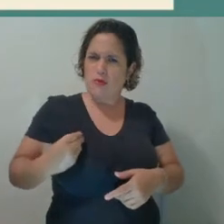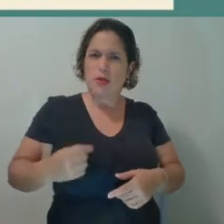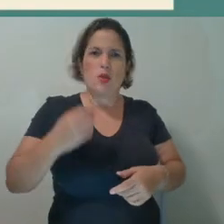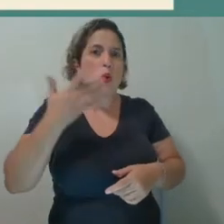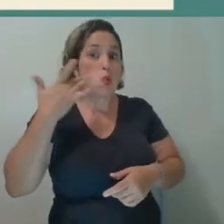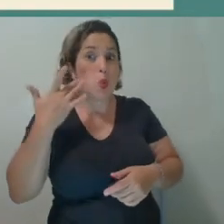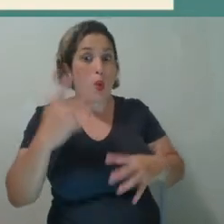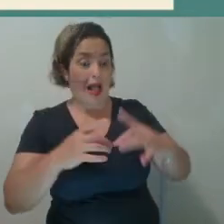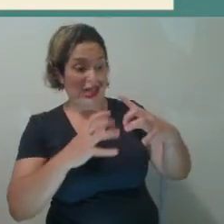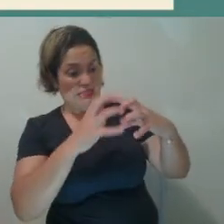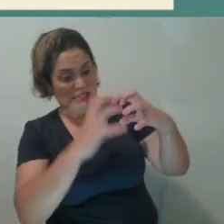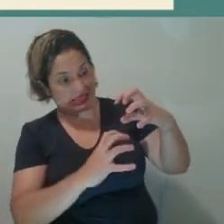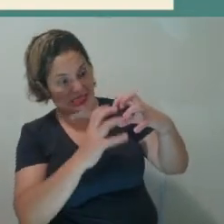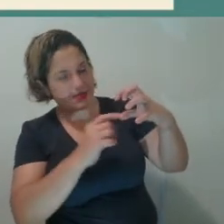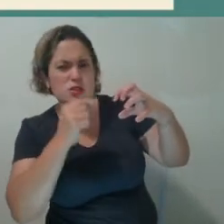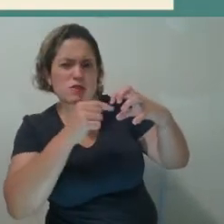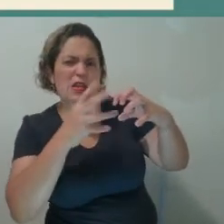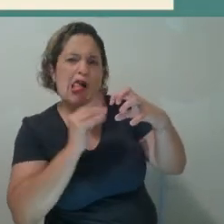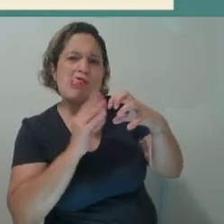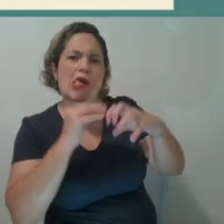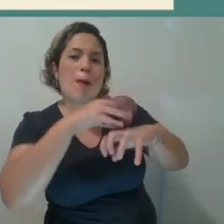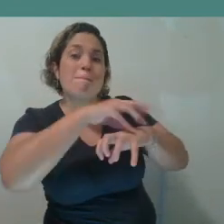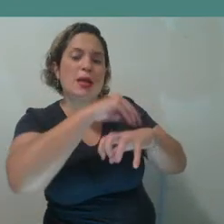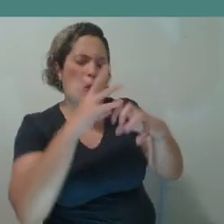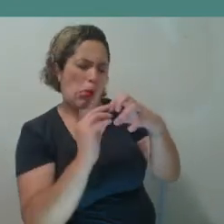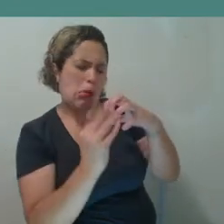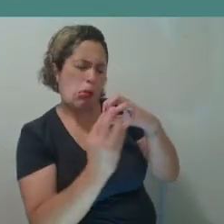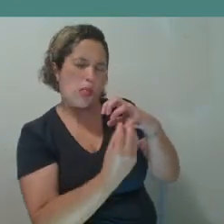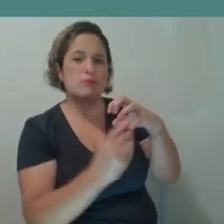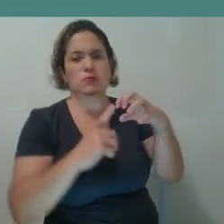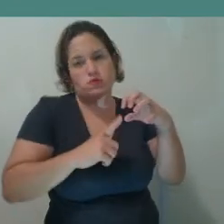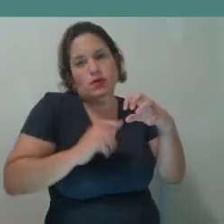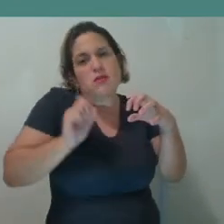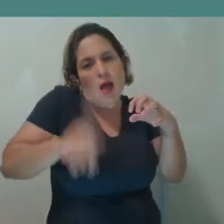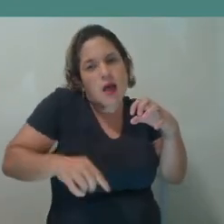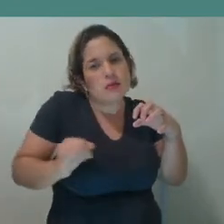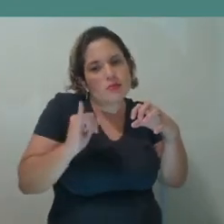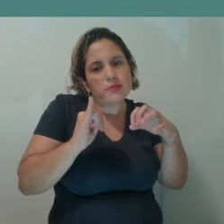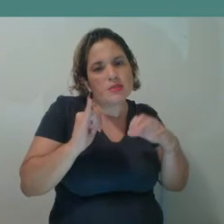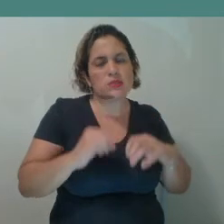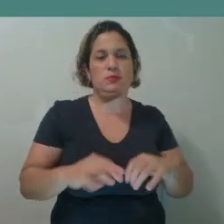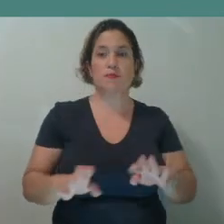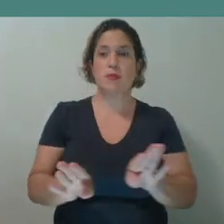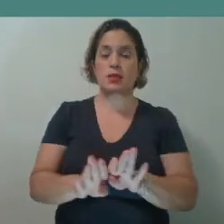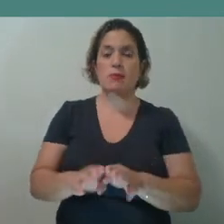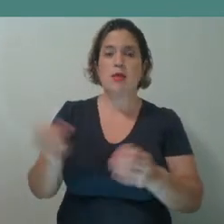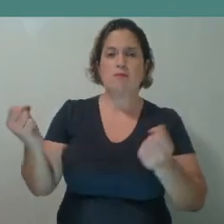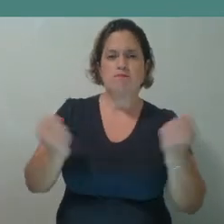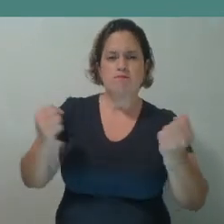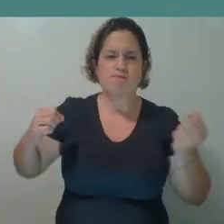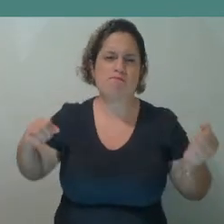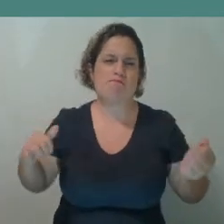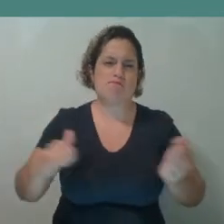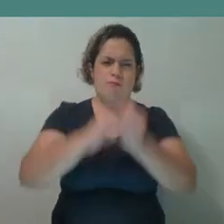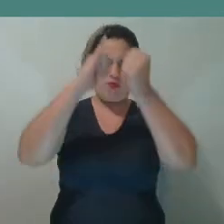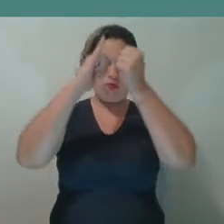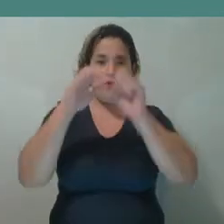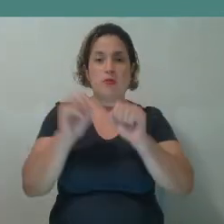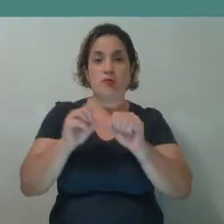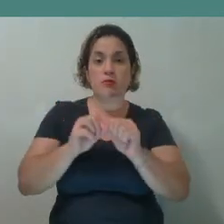de coiote nas unhas dos gatos também era um sinal importante. Já nos acidentes automotivos, é